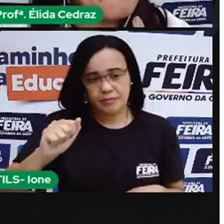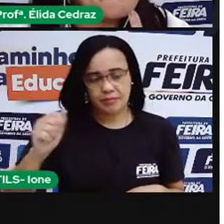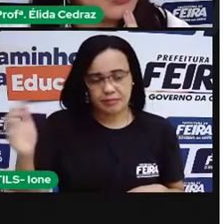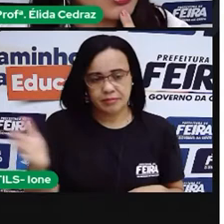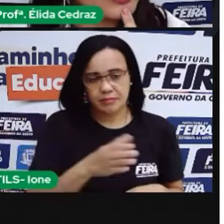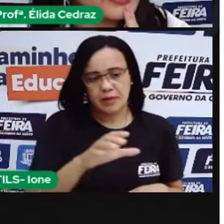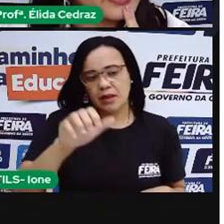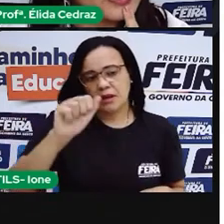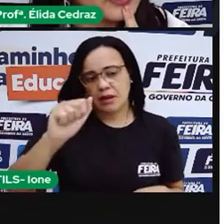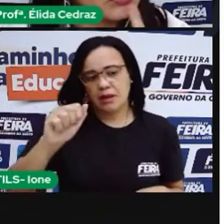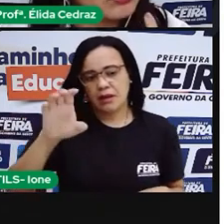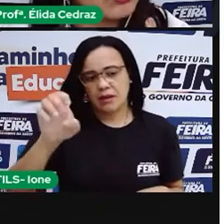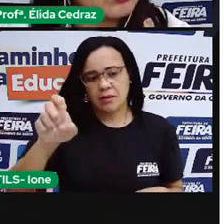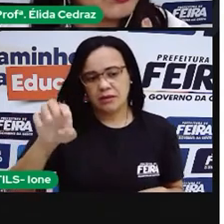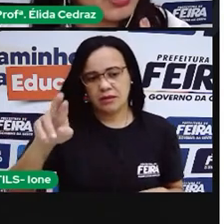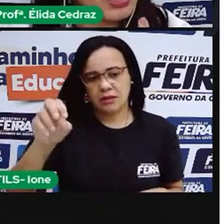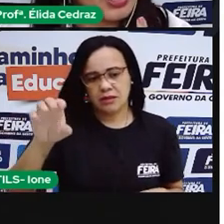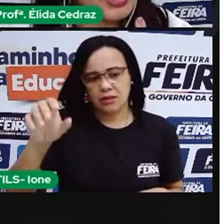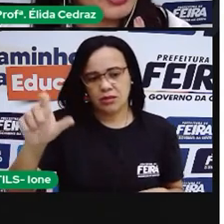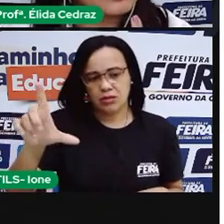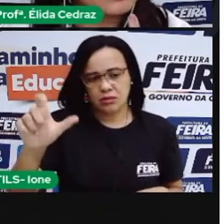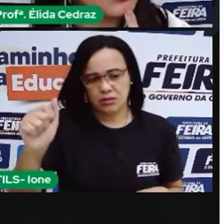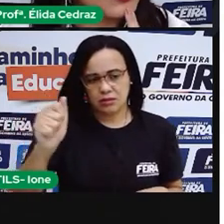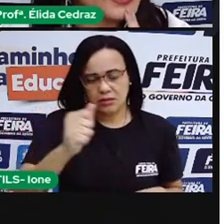acerola, morango,